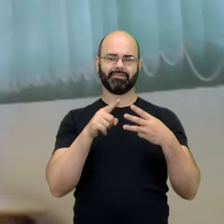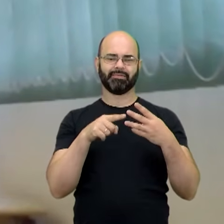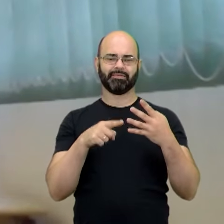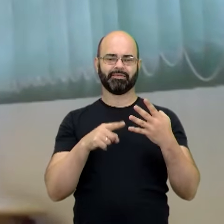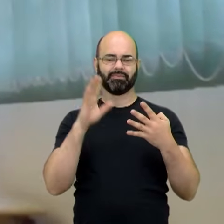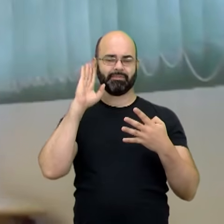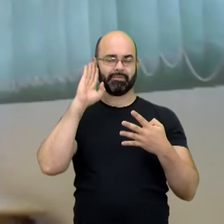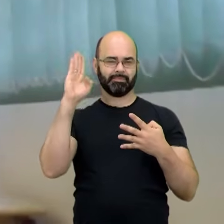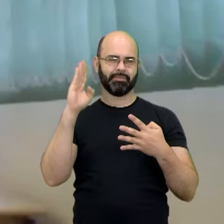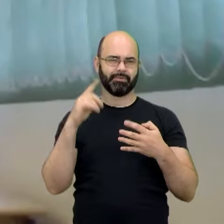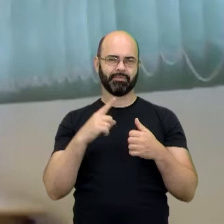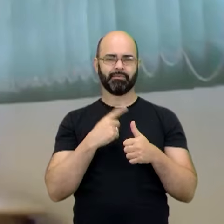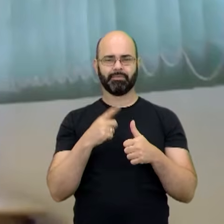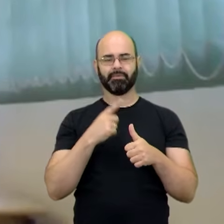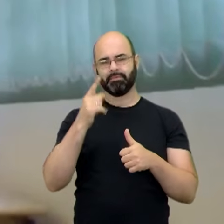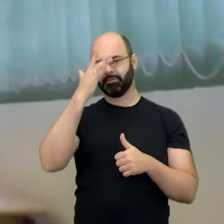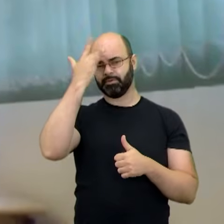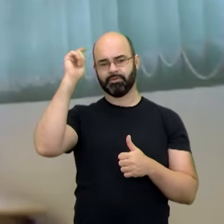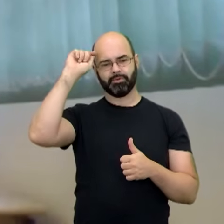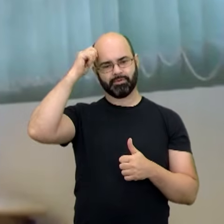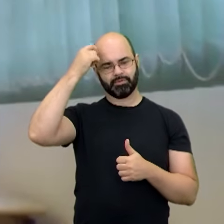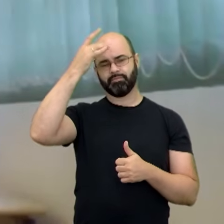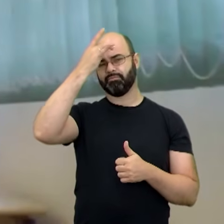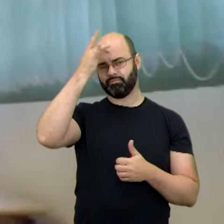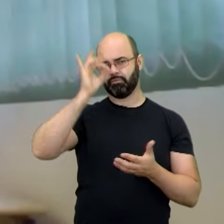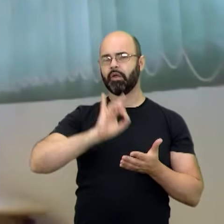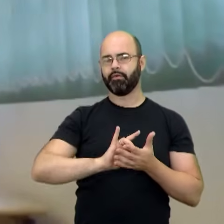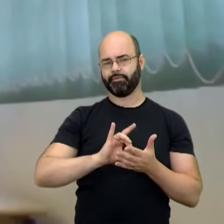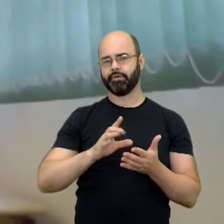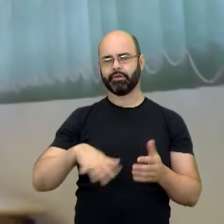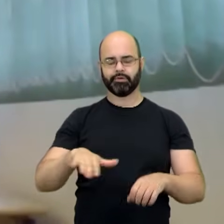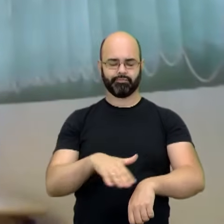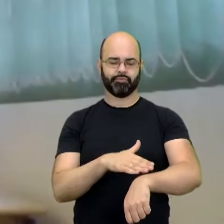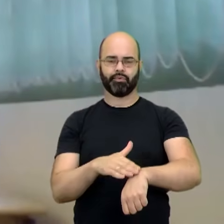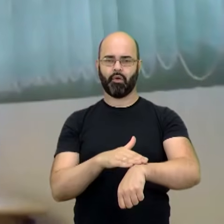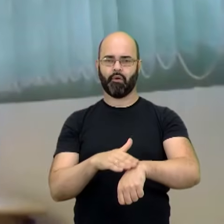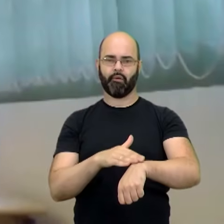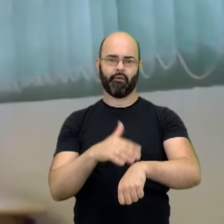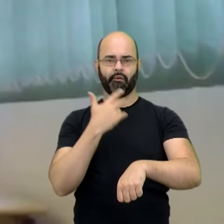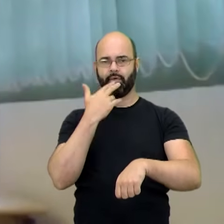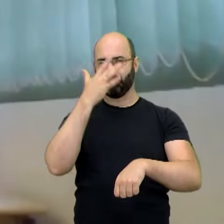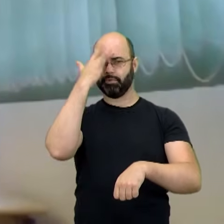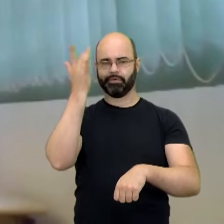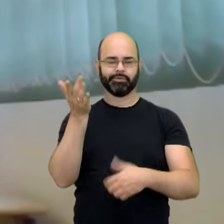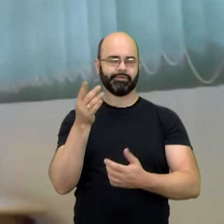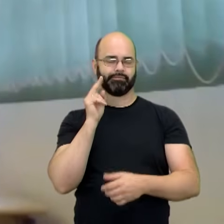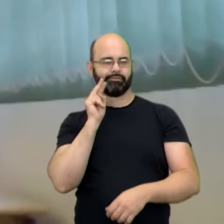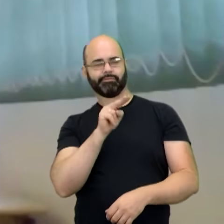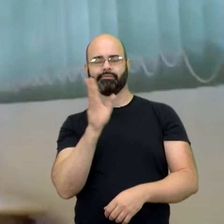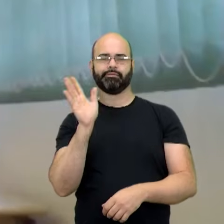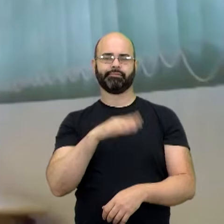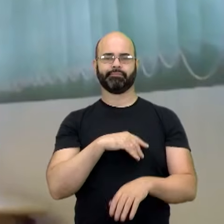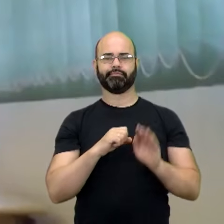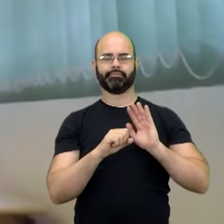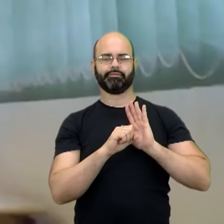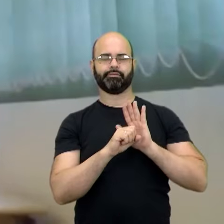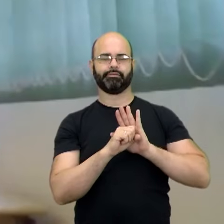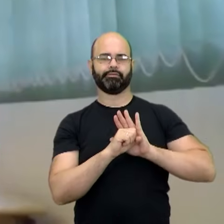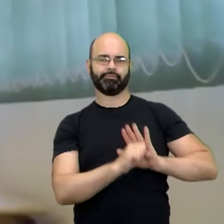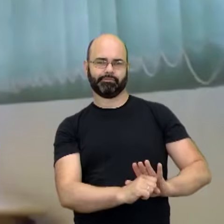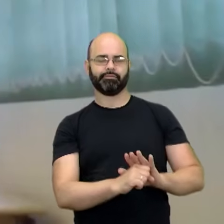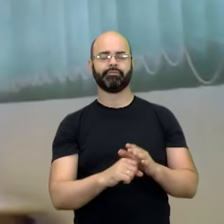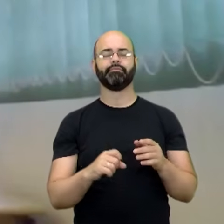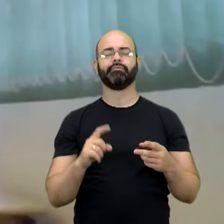é transmitir que as pessoas negras são discriminadas pela sua cor e também pelas suas falas que são antirracistas.